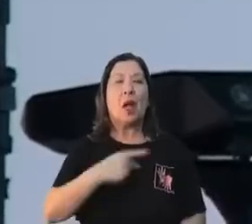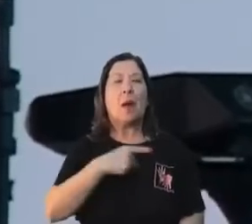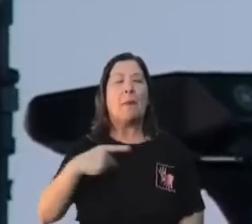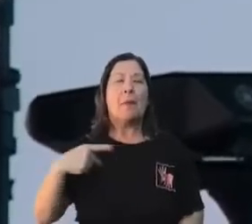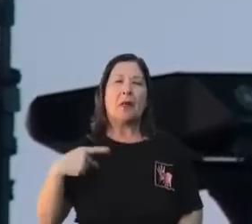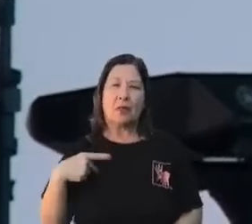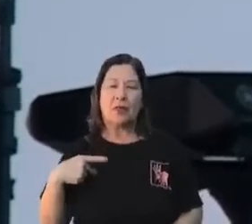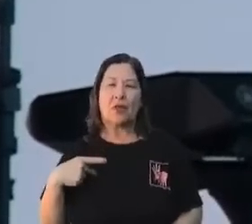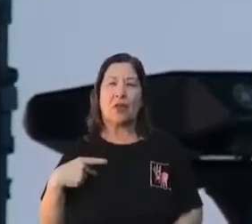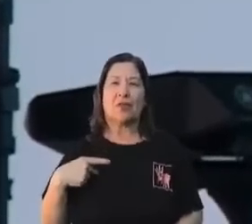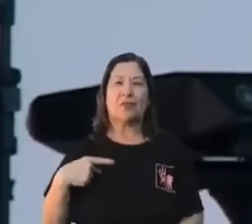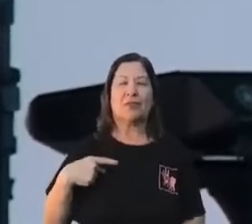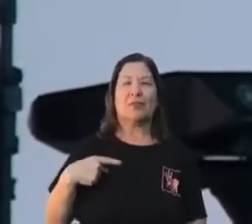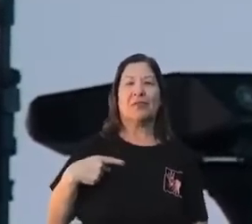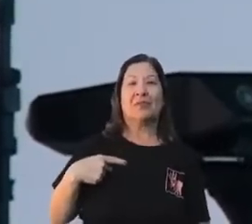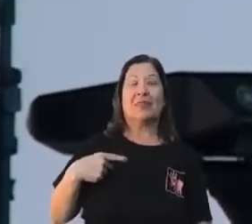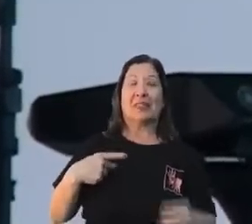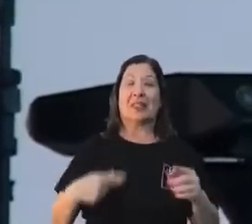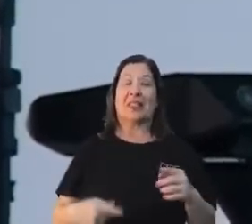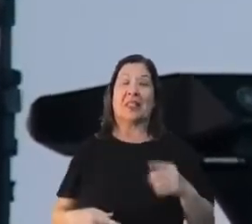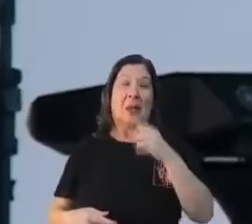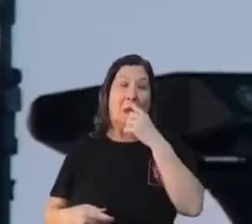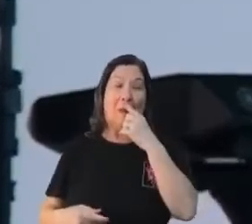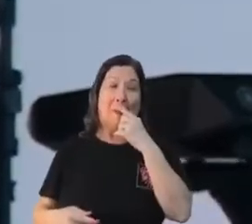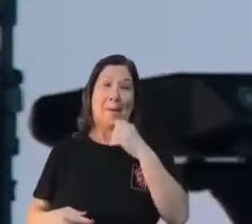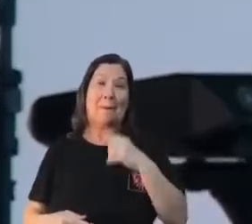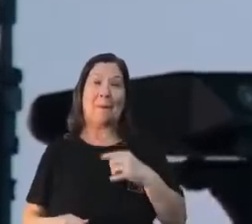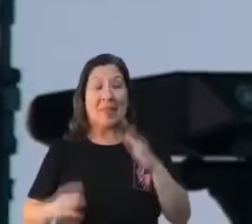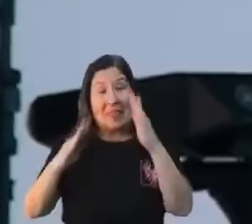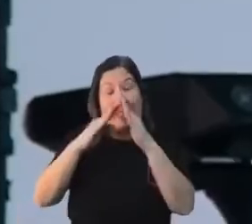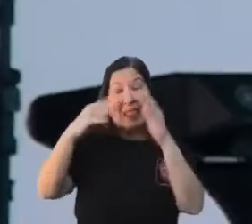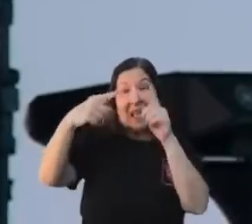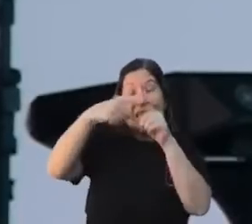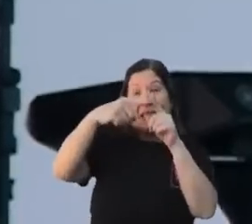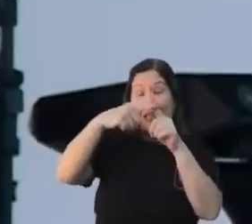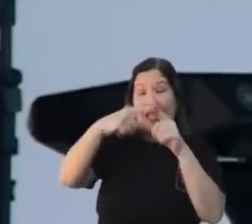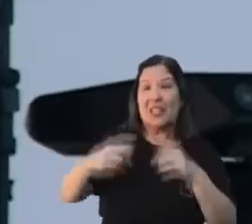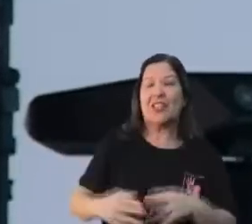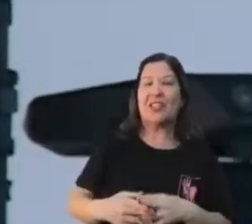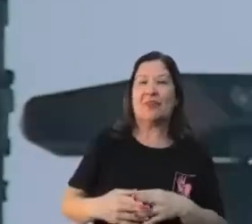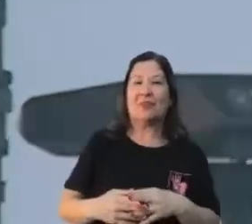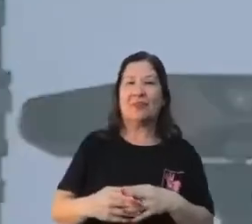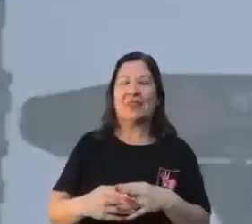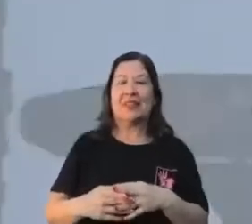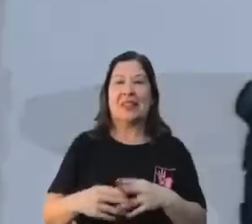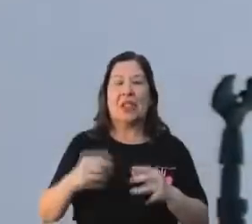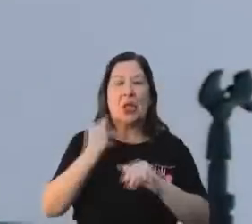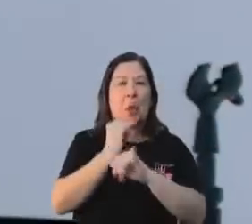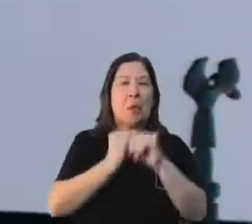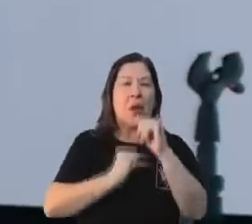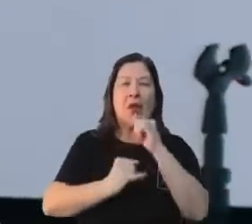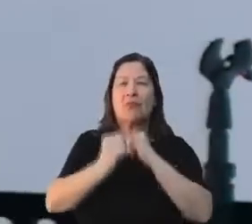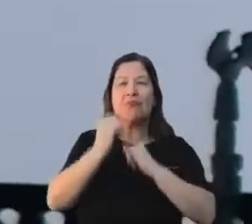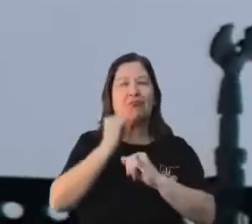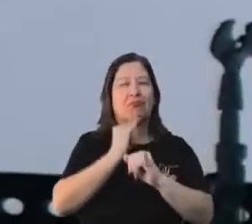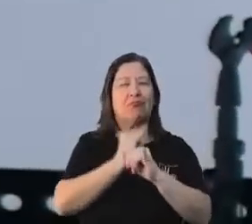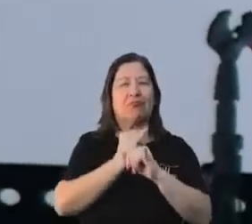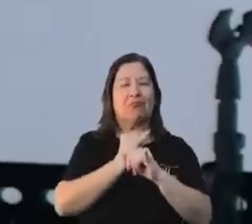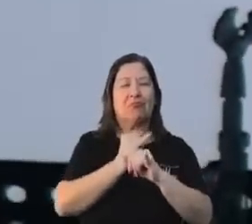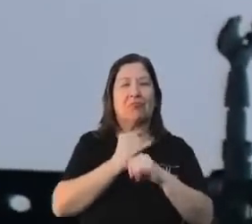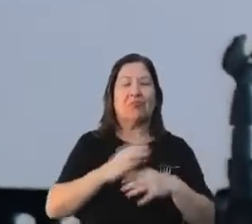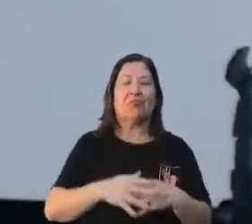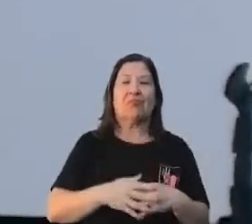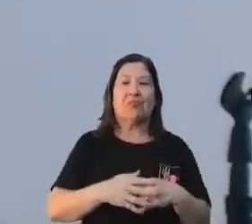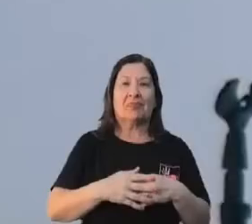Pereira, da 8ª Igreja Presbiteriana de Belo Horizonte, no domingo de manhã, abre a caixa de e-mail, está lá a história da mulher do galo.